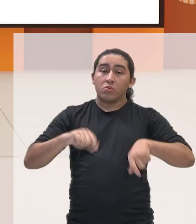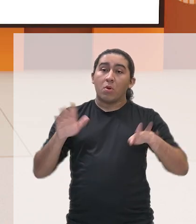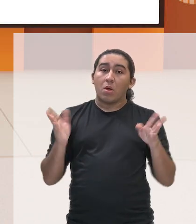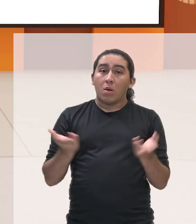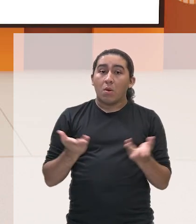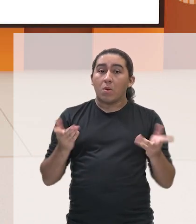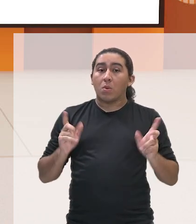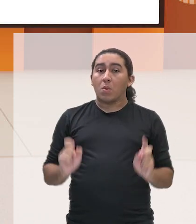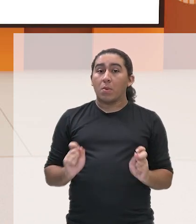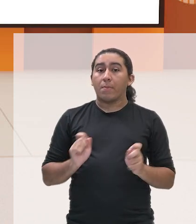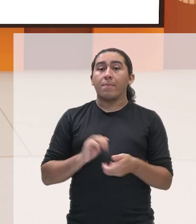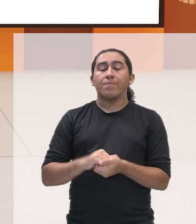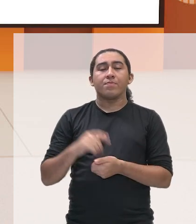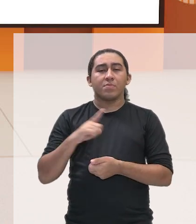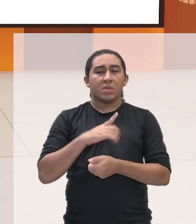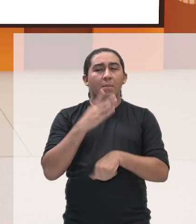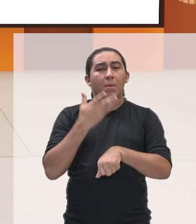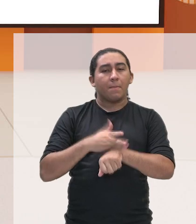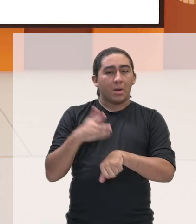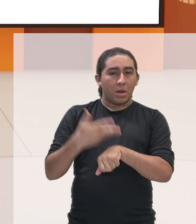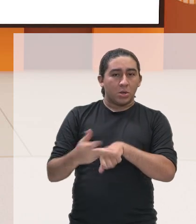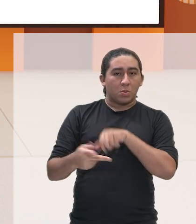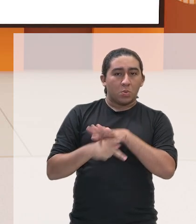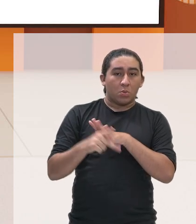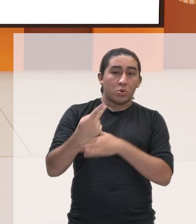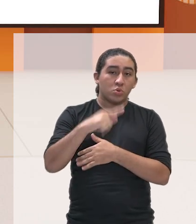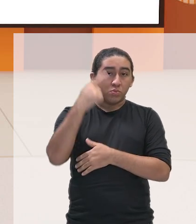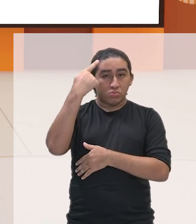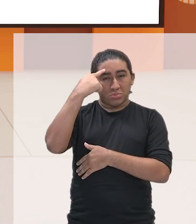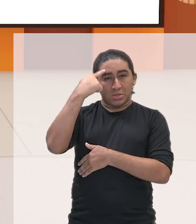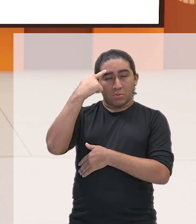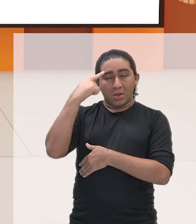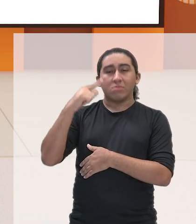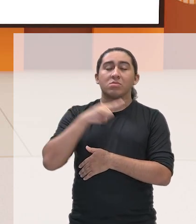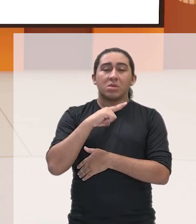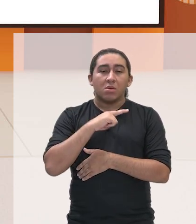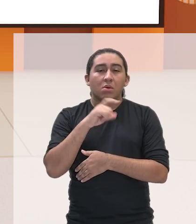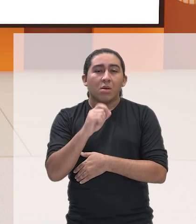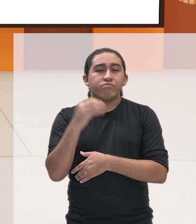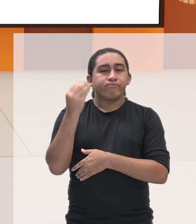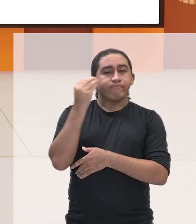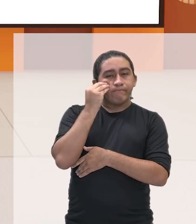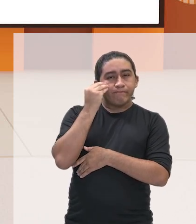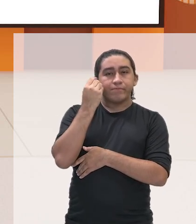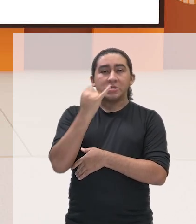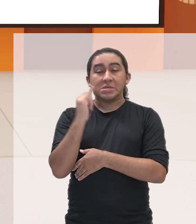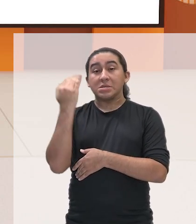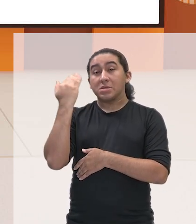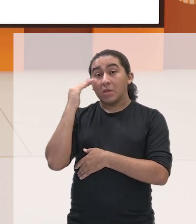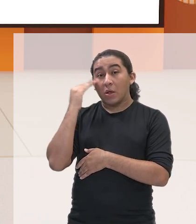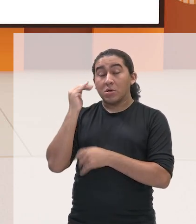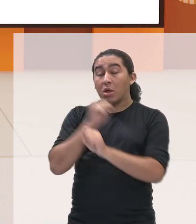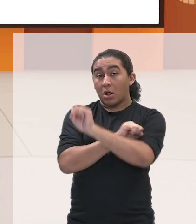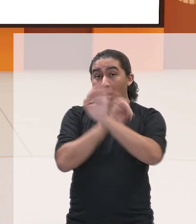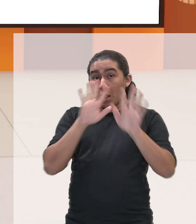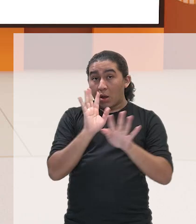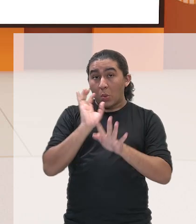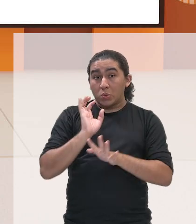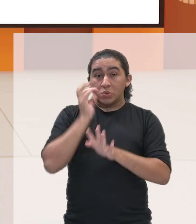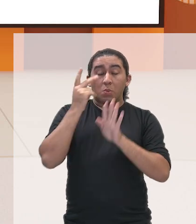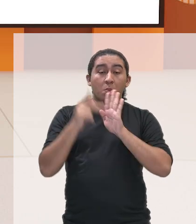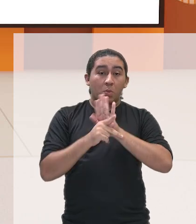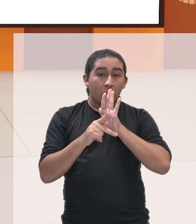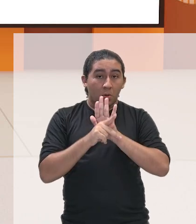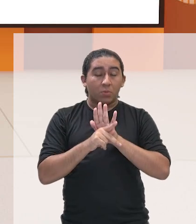agora fazer um exercício com a sua razão para tentar entender os fenômenos